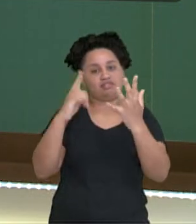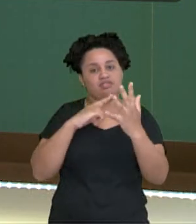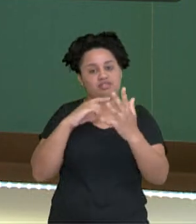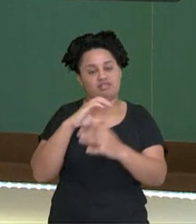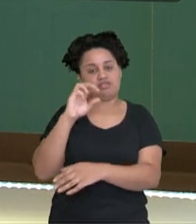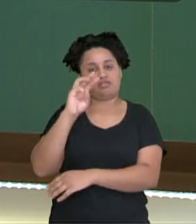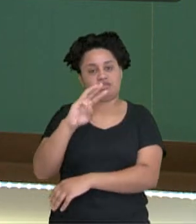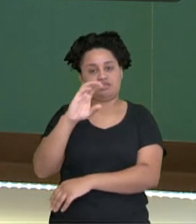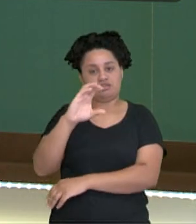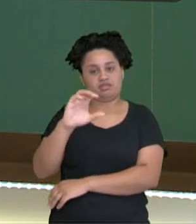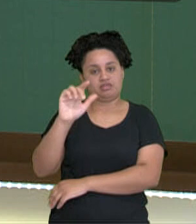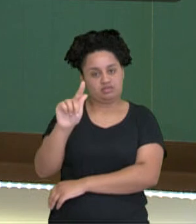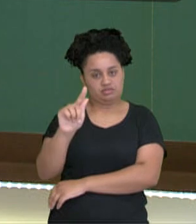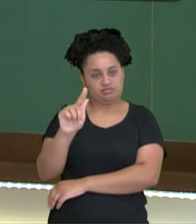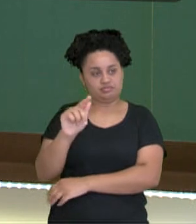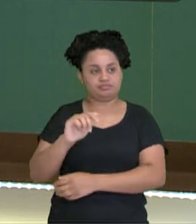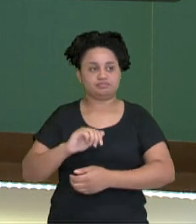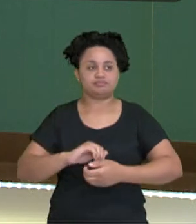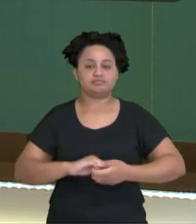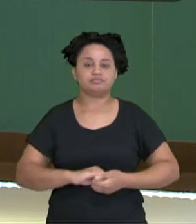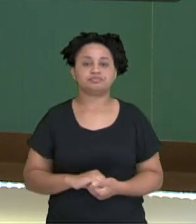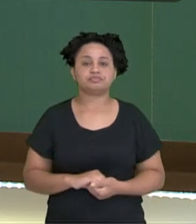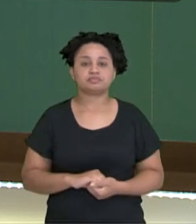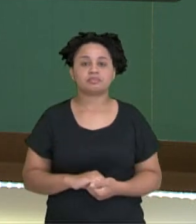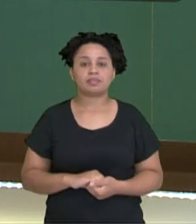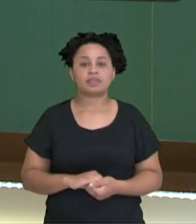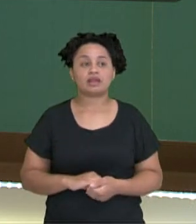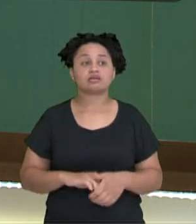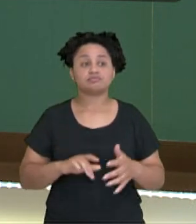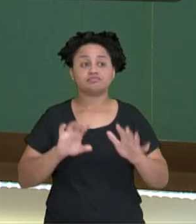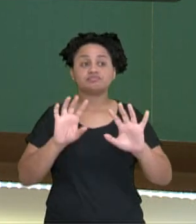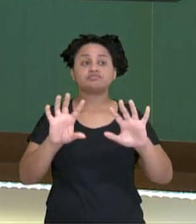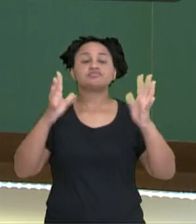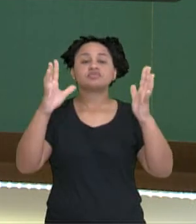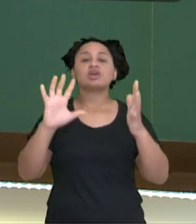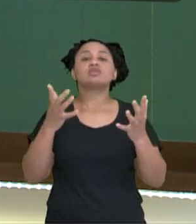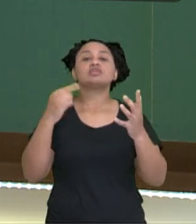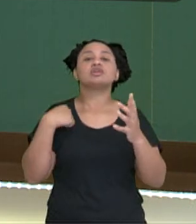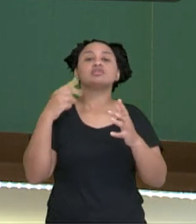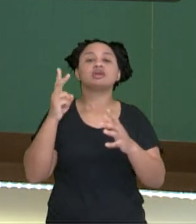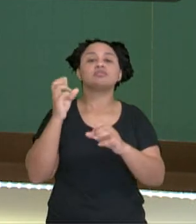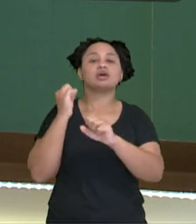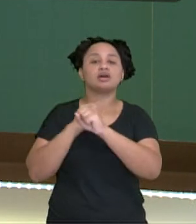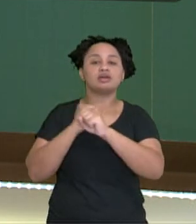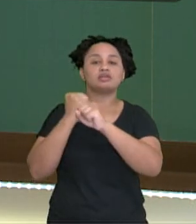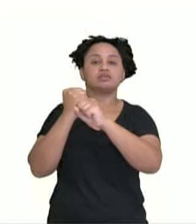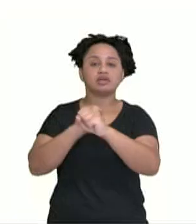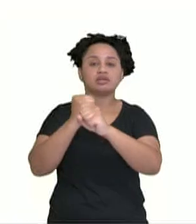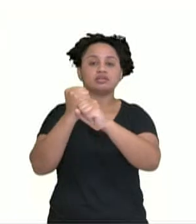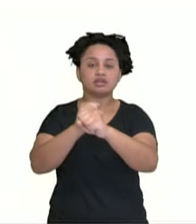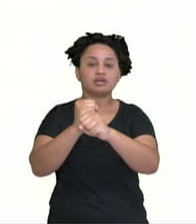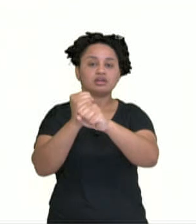World Cyber Games. O evento aconteceu, então, anualmente em países diferentes até o ano